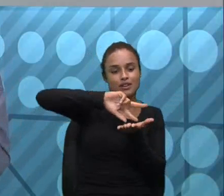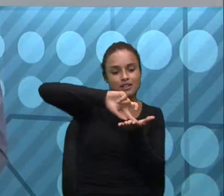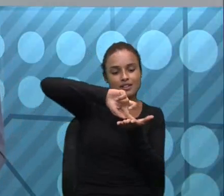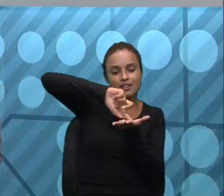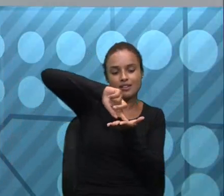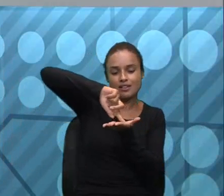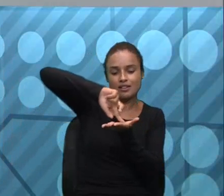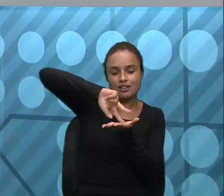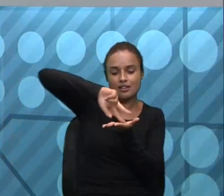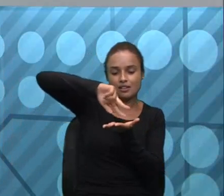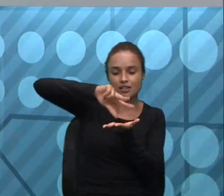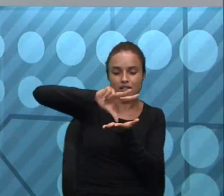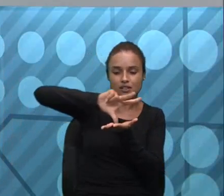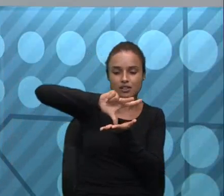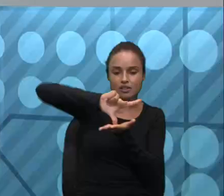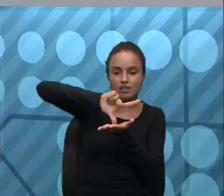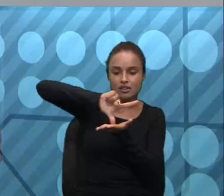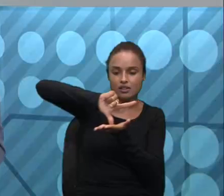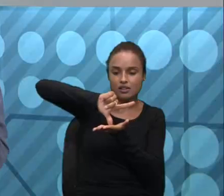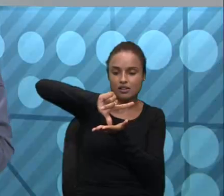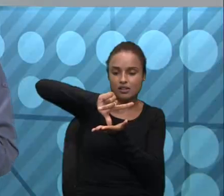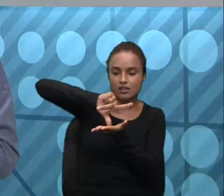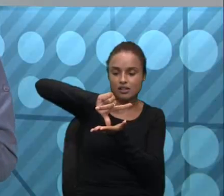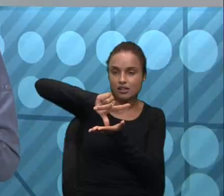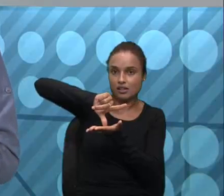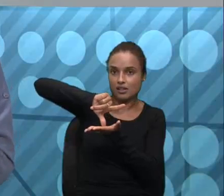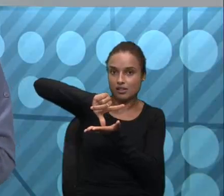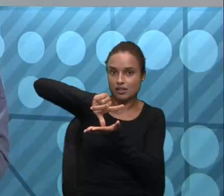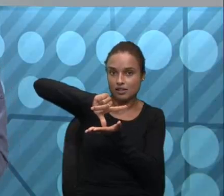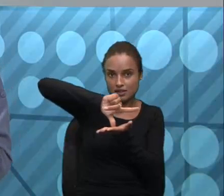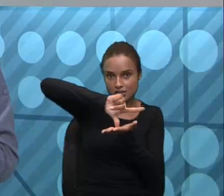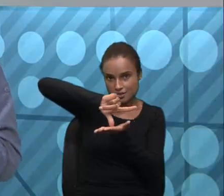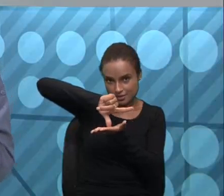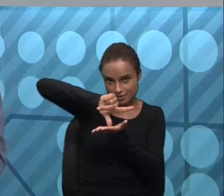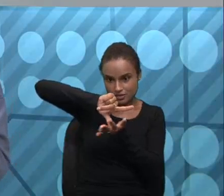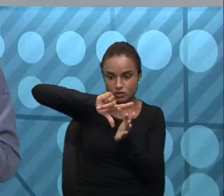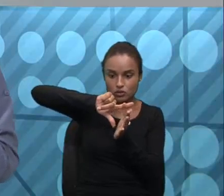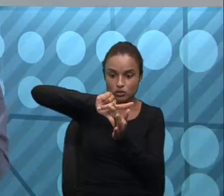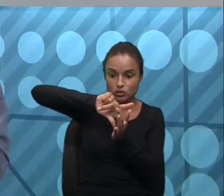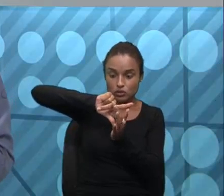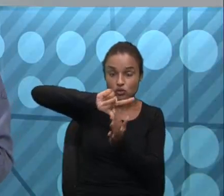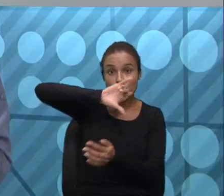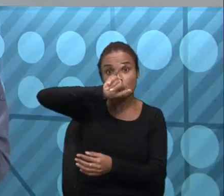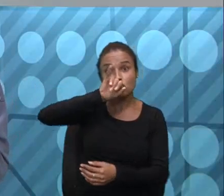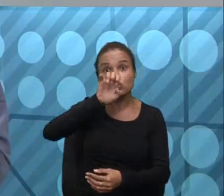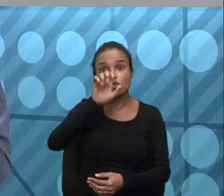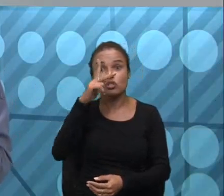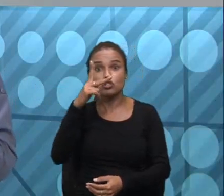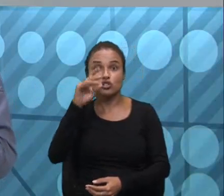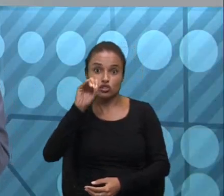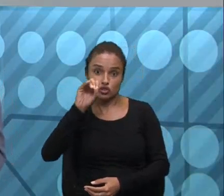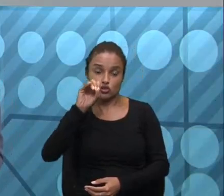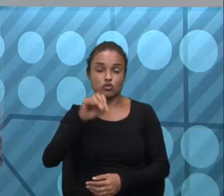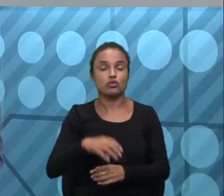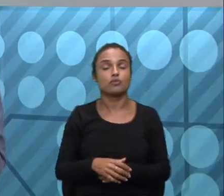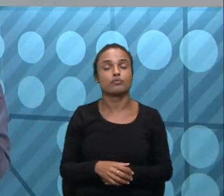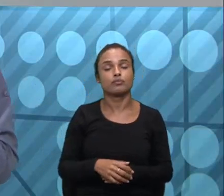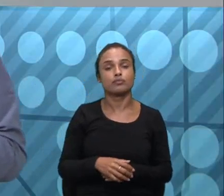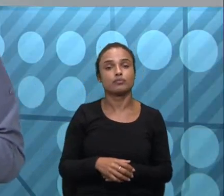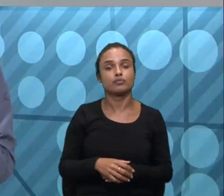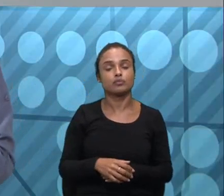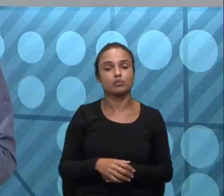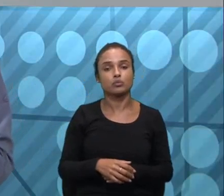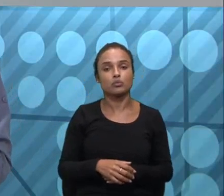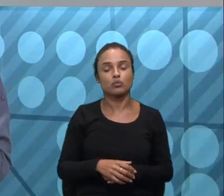Beleza. Seguir polo lá de João Câmara, Rio Grande do Norte, um abraço para vocês. O goleiro, ele faz a adução dos